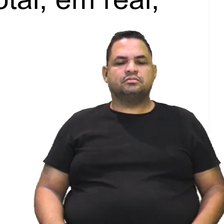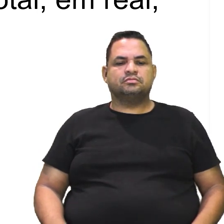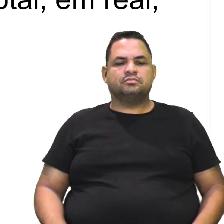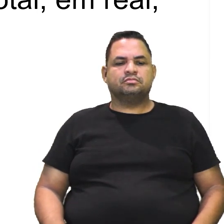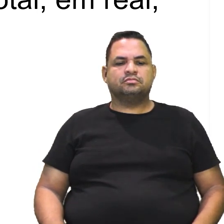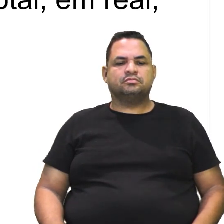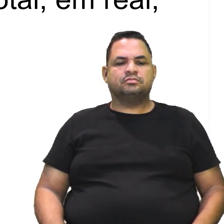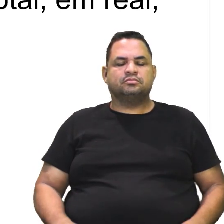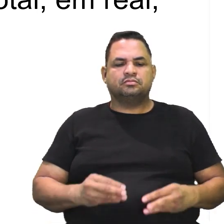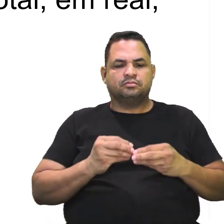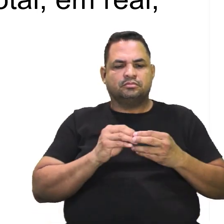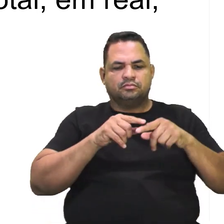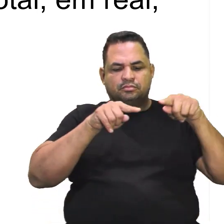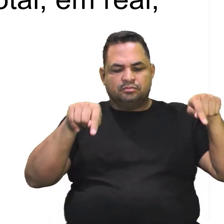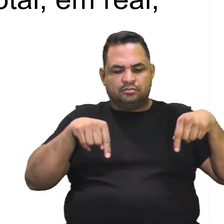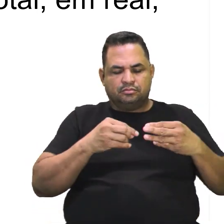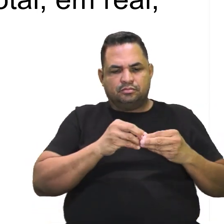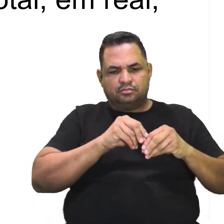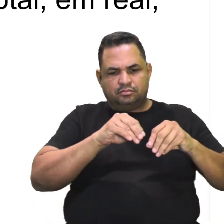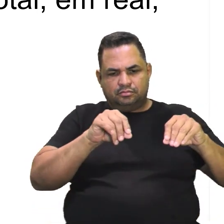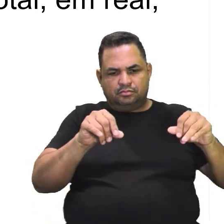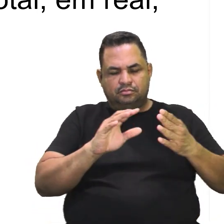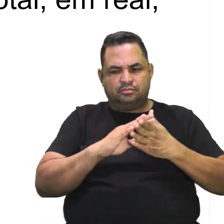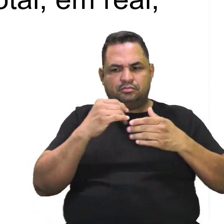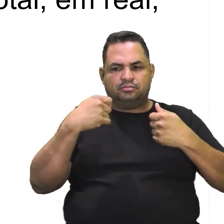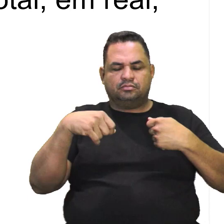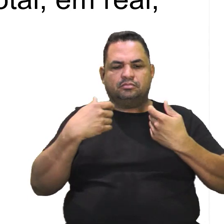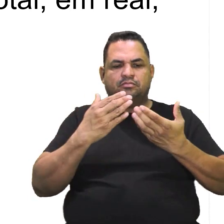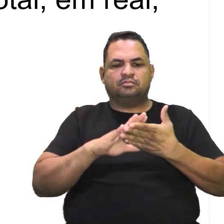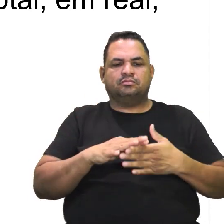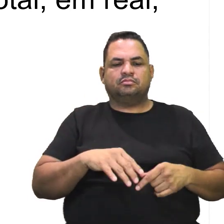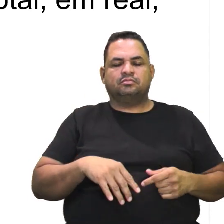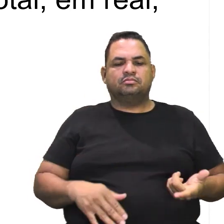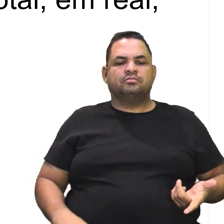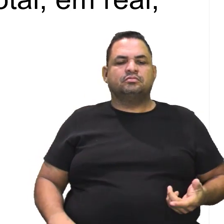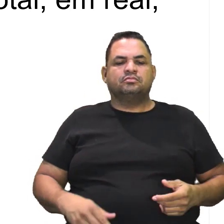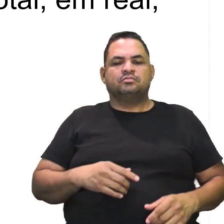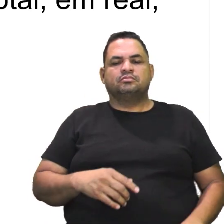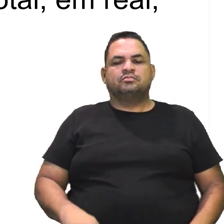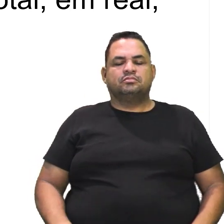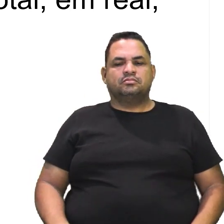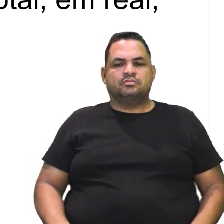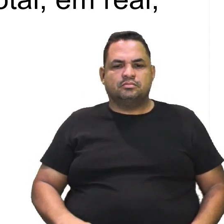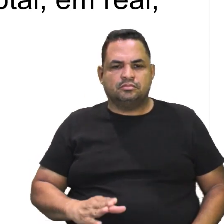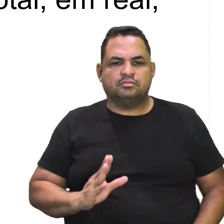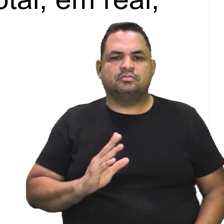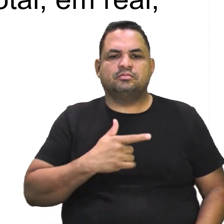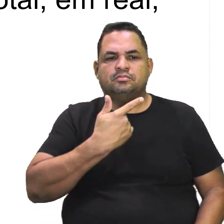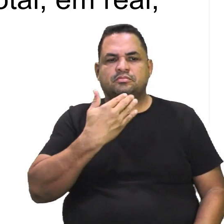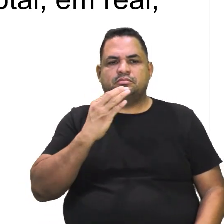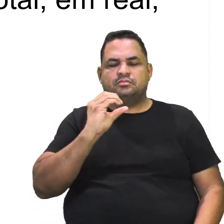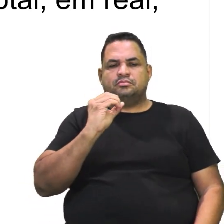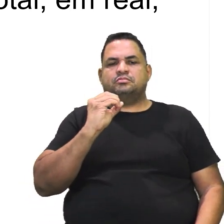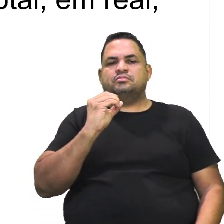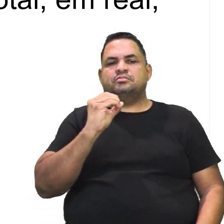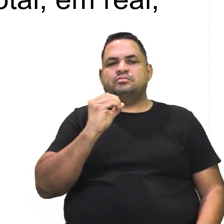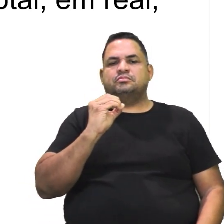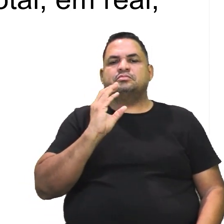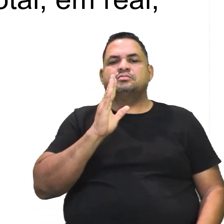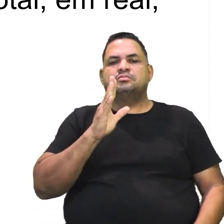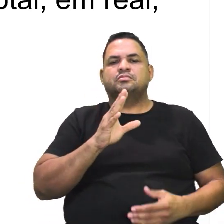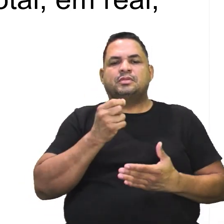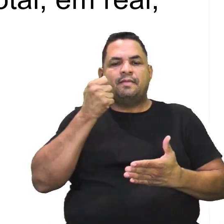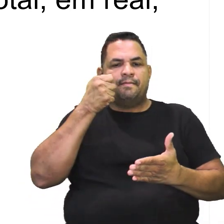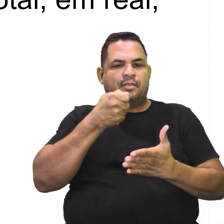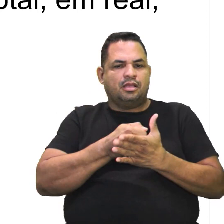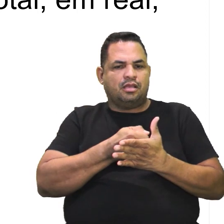gente só lendo, interpretando e fazendo o que é preciso. 70 lotes, 20 eu já sei que vai custar? 20 mil. 20